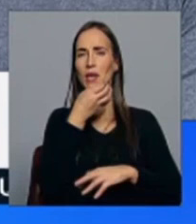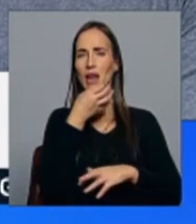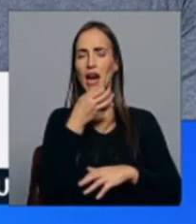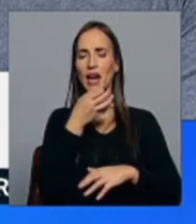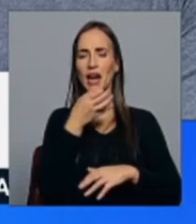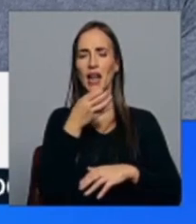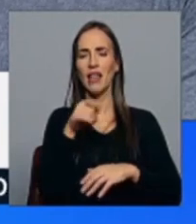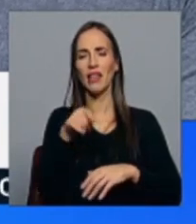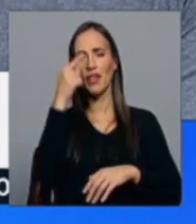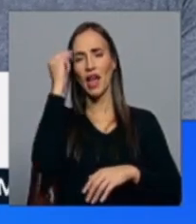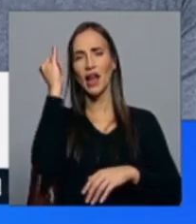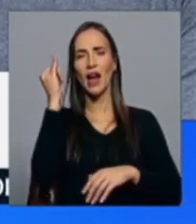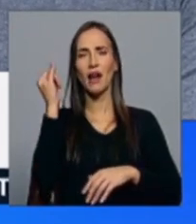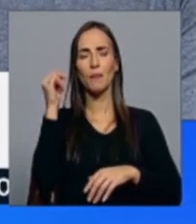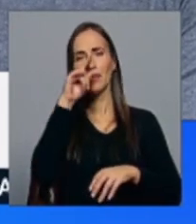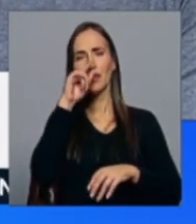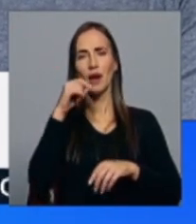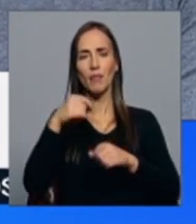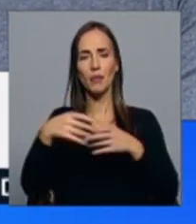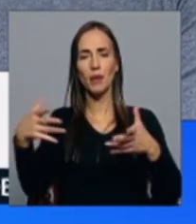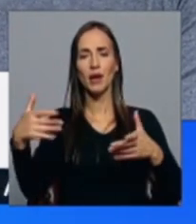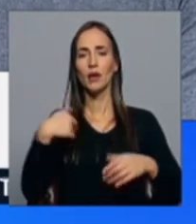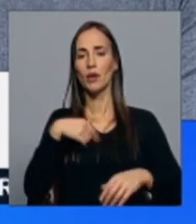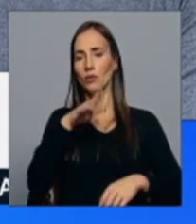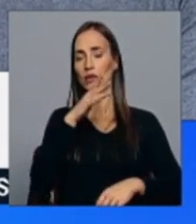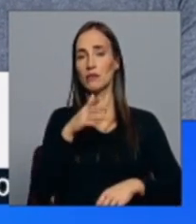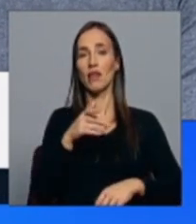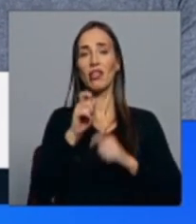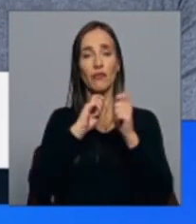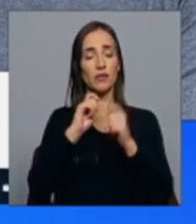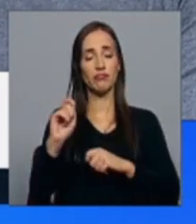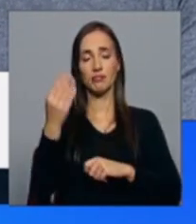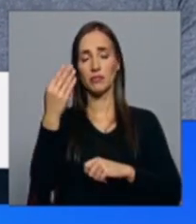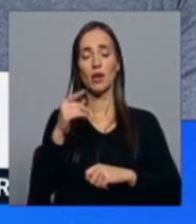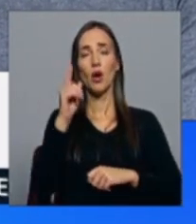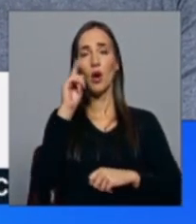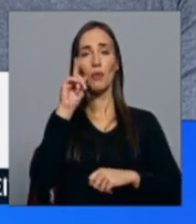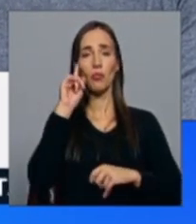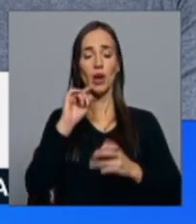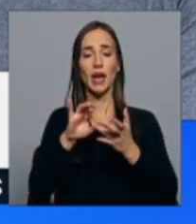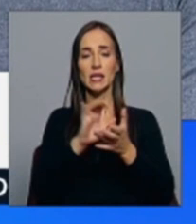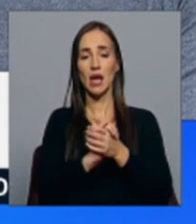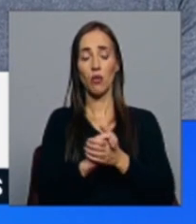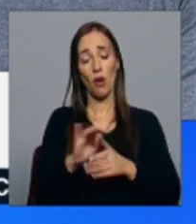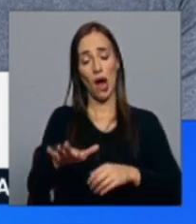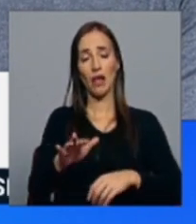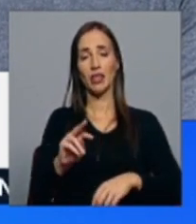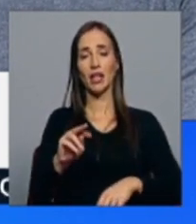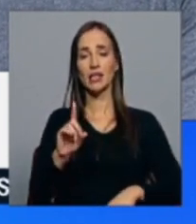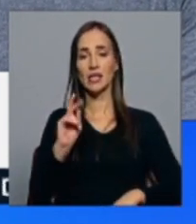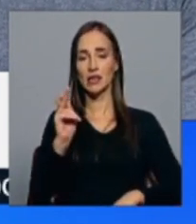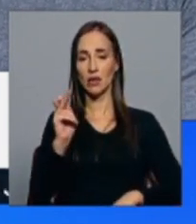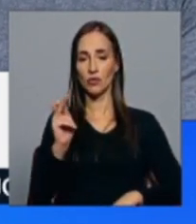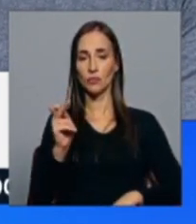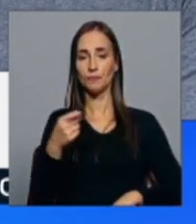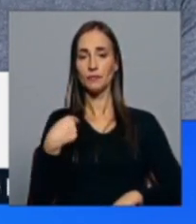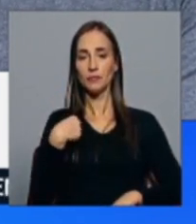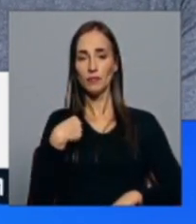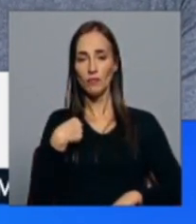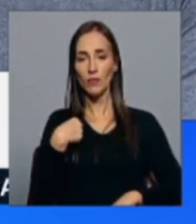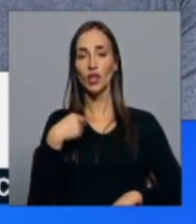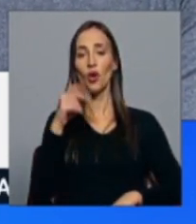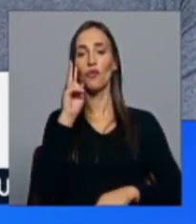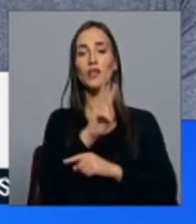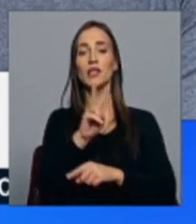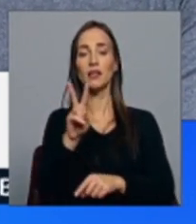Mas o que eu gostei mesmo ter feito é um casal maravilhoso tinha casar lá há 36 anos atrás e eu Visitei o edifício com ele 36 anos